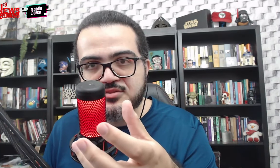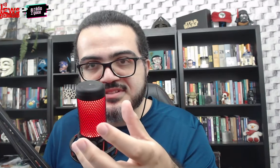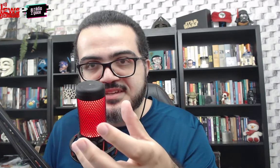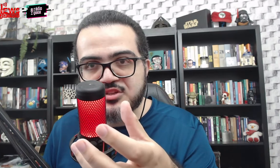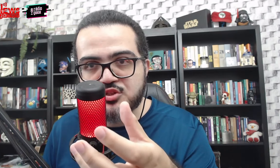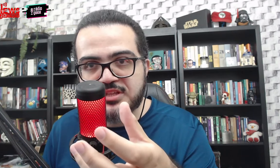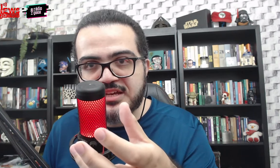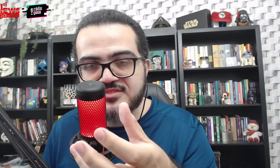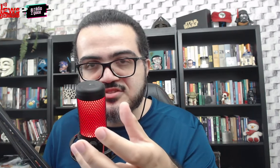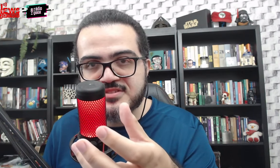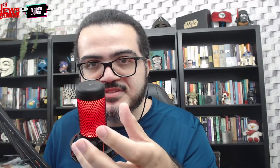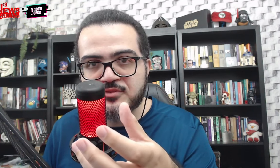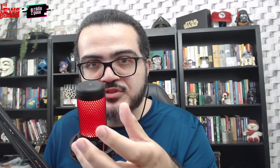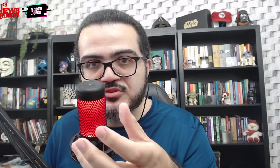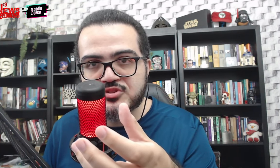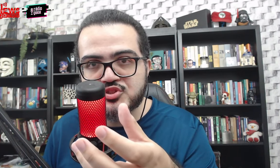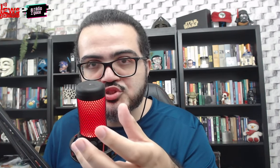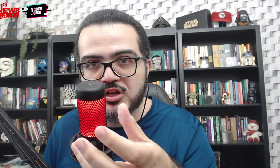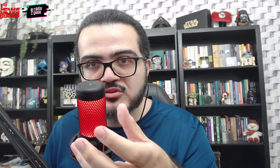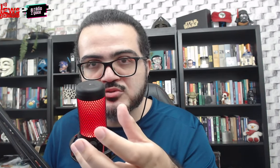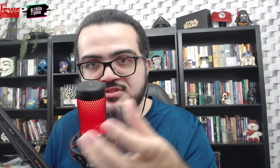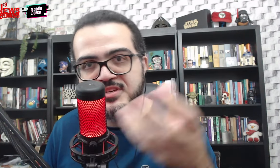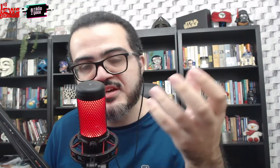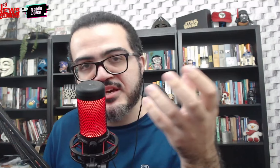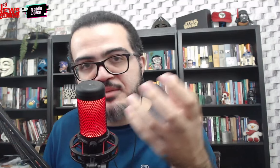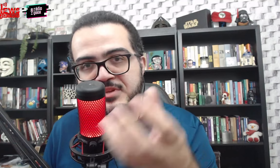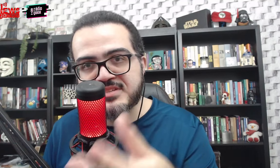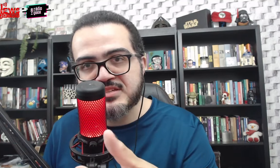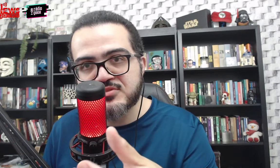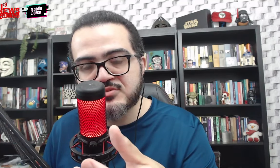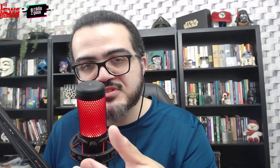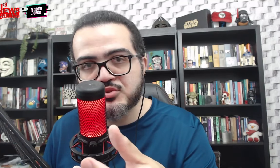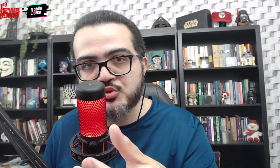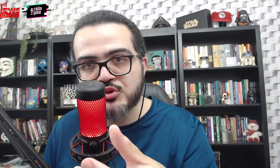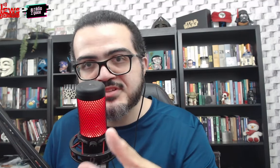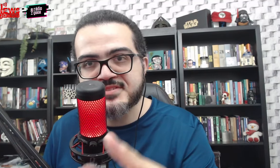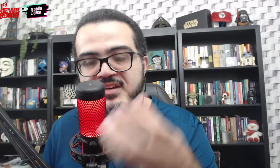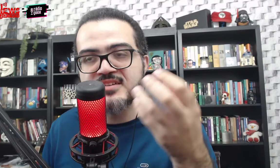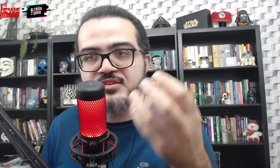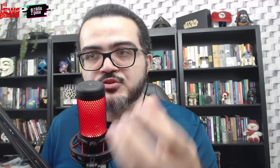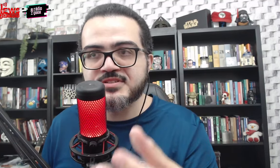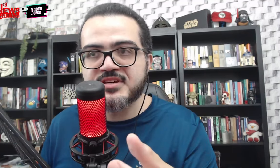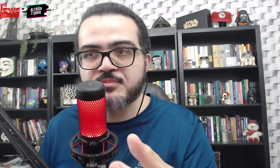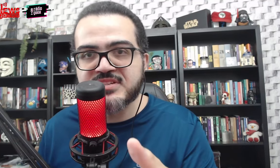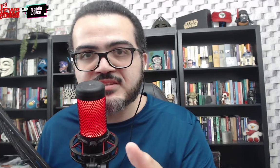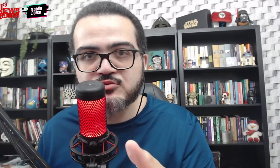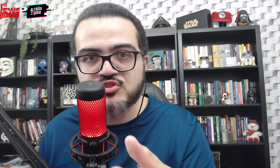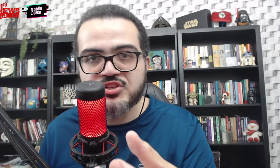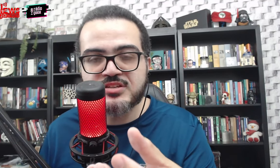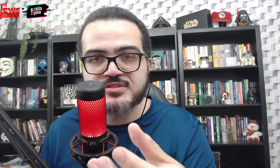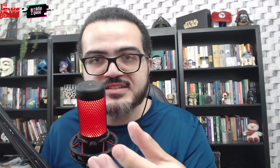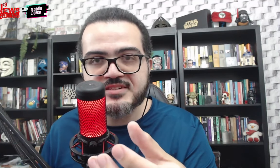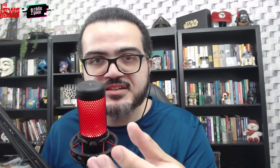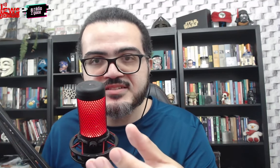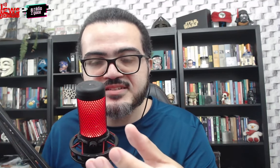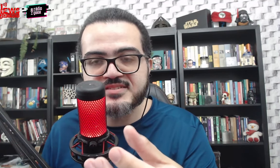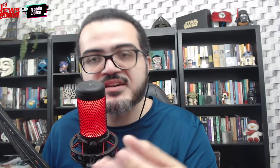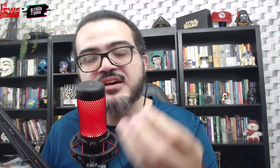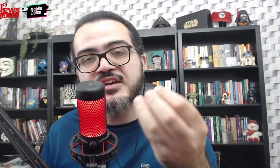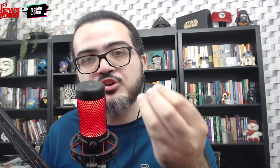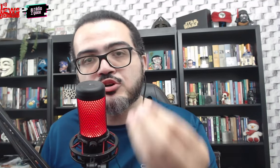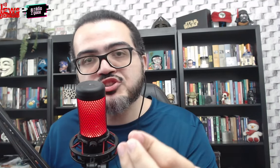associações regionais de desenvolvedores de jogos representações dos setores setores que representam os direitos das